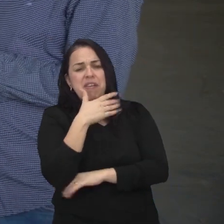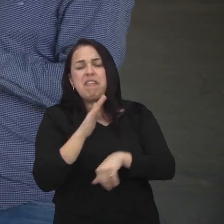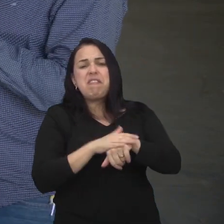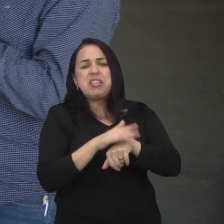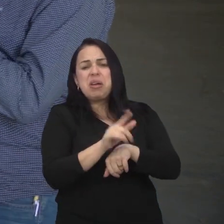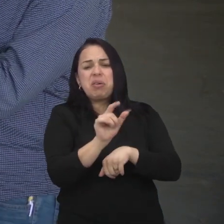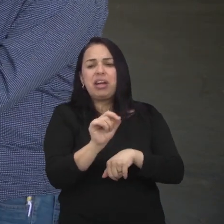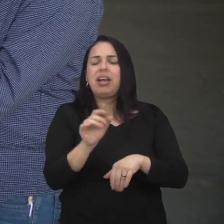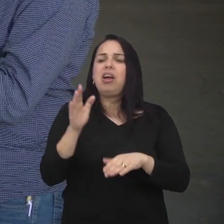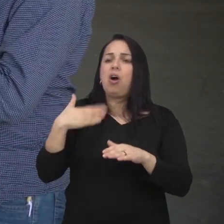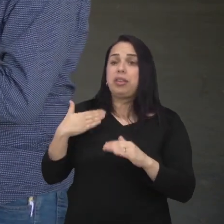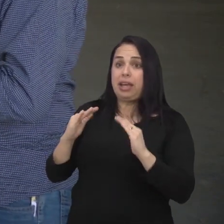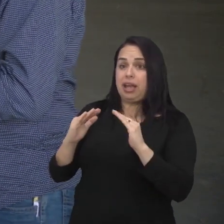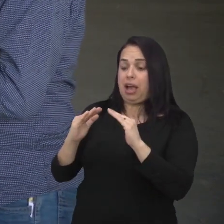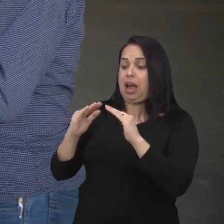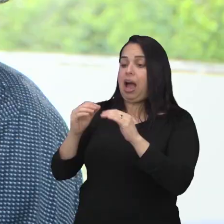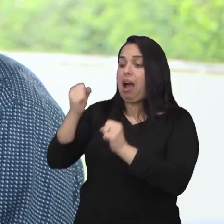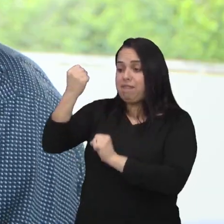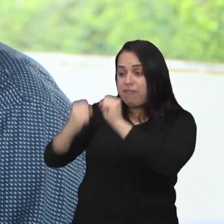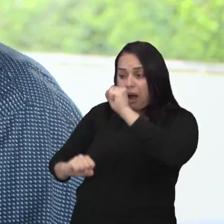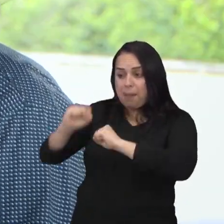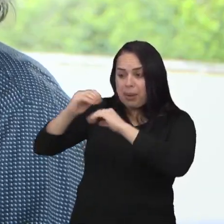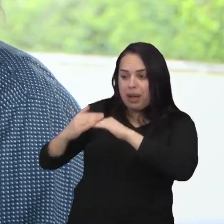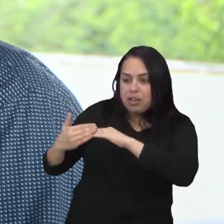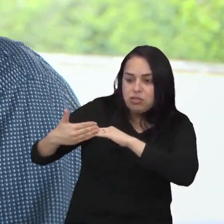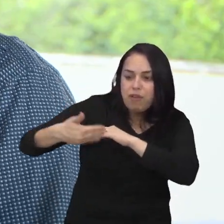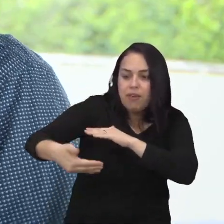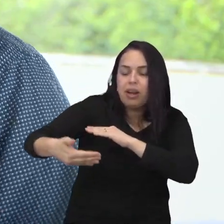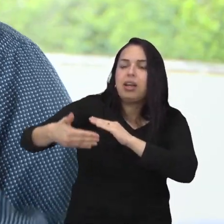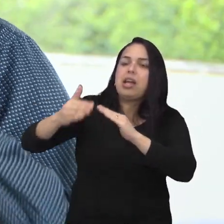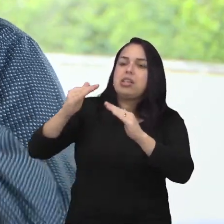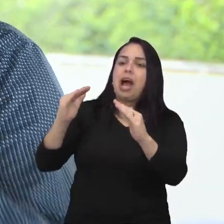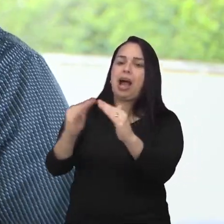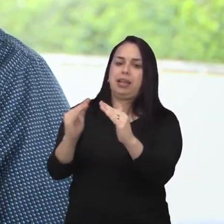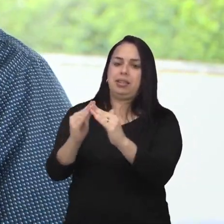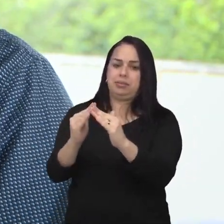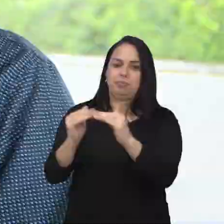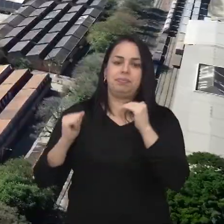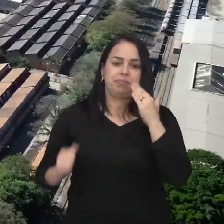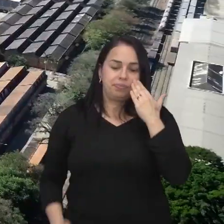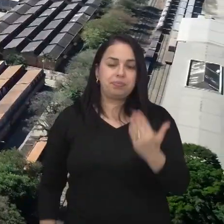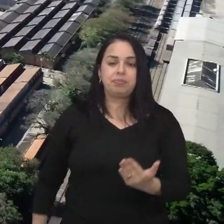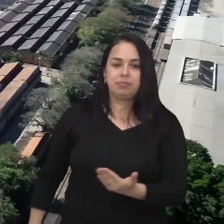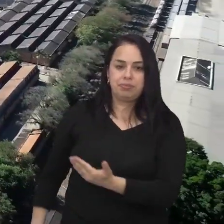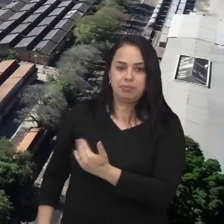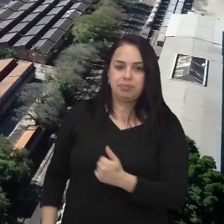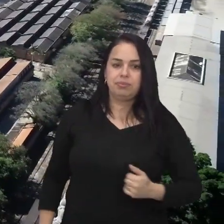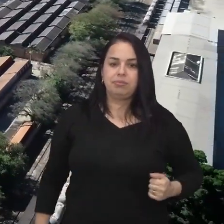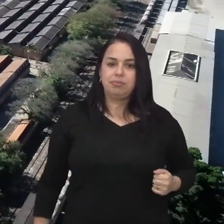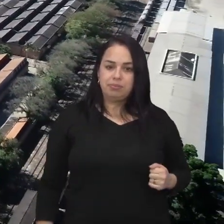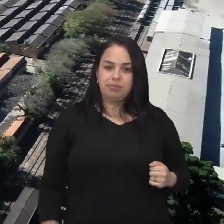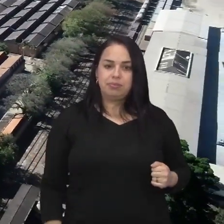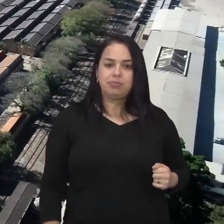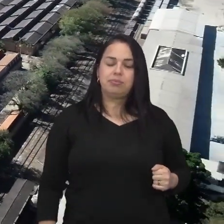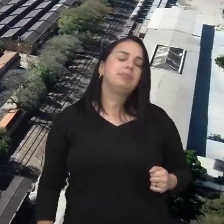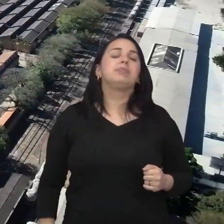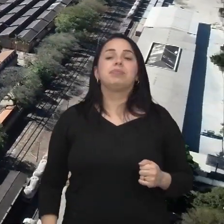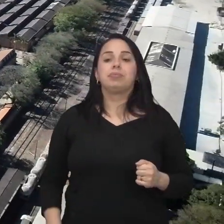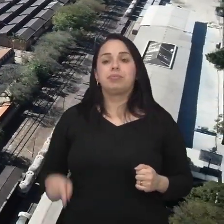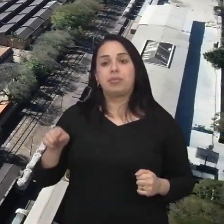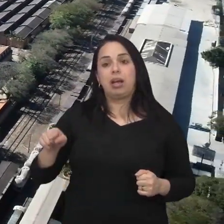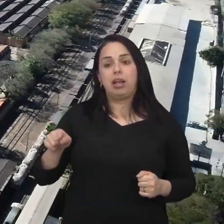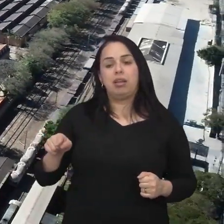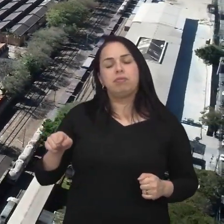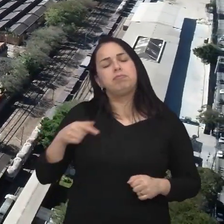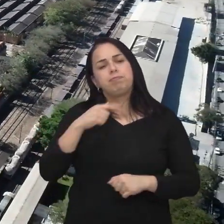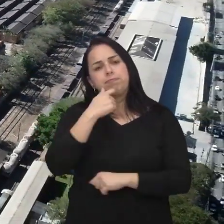gente pode fazer? Lá no fundo da fábrica, porque era a fábrica na frente e as construções atrás, né? Grosso modo. Aí